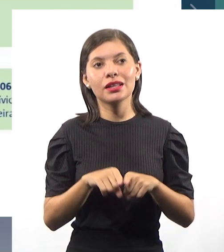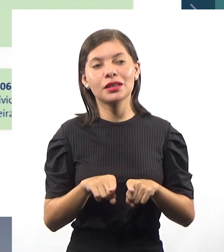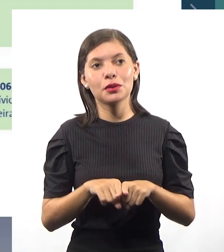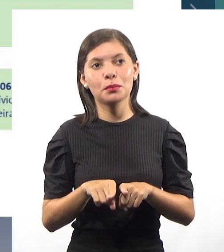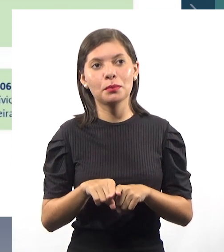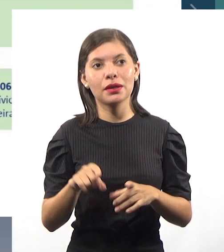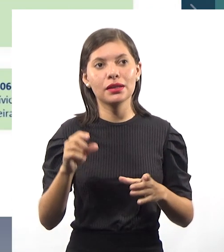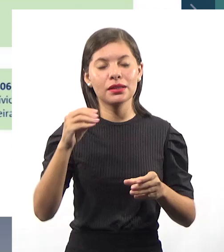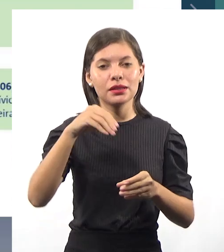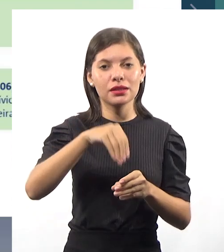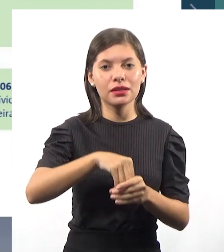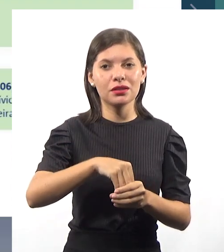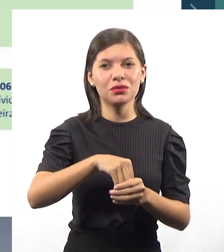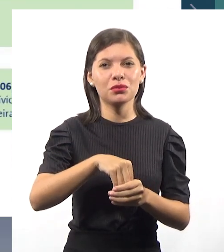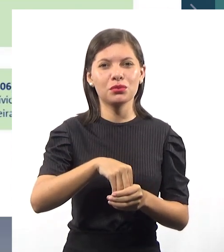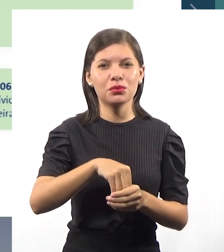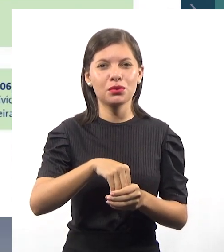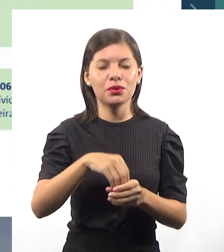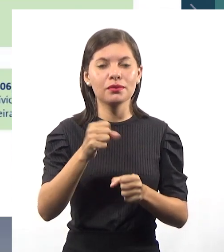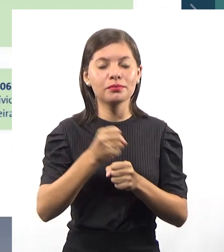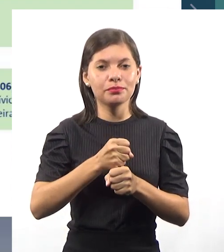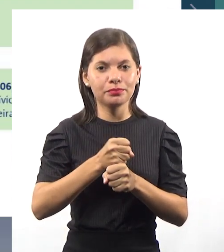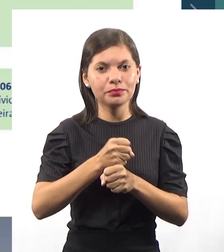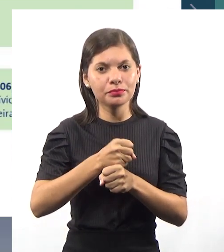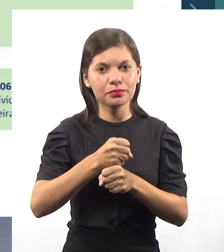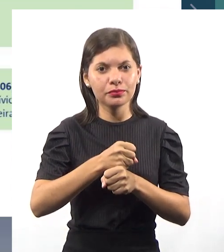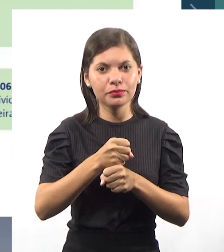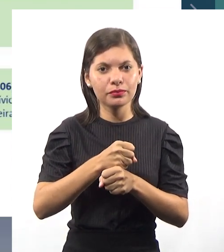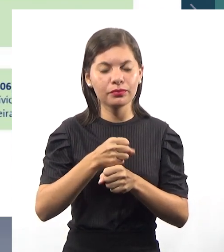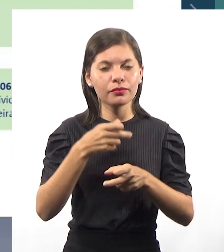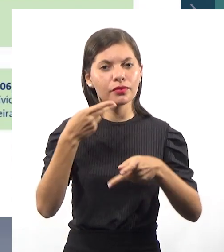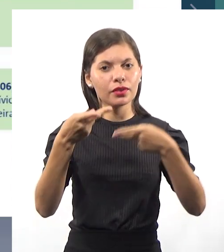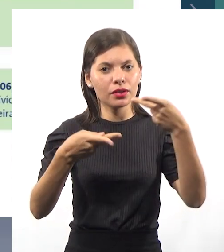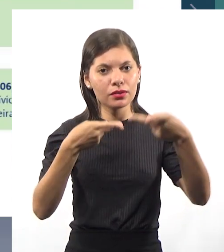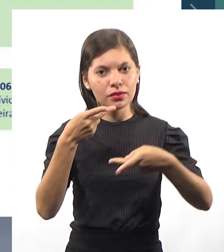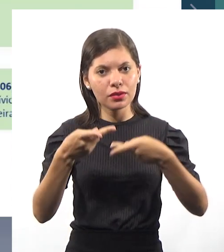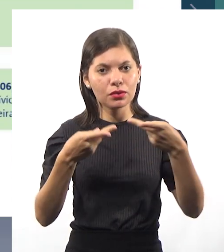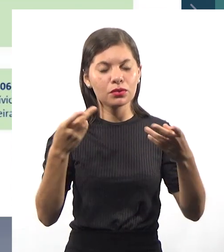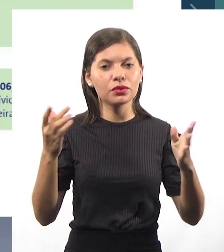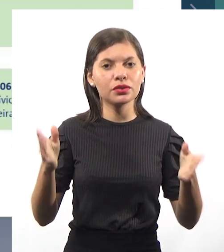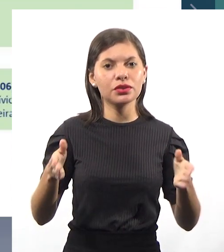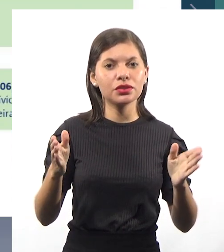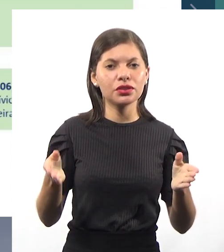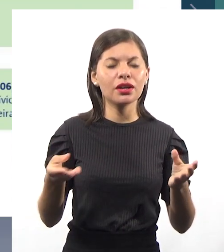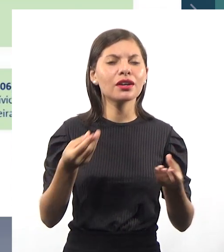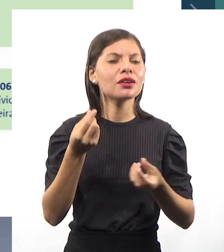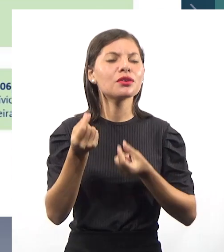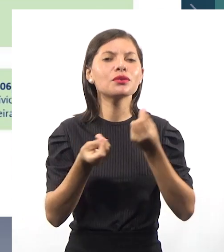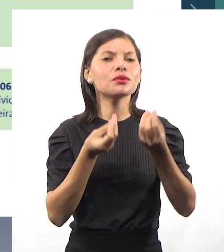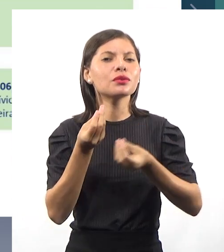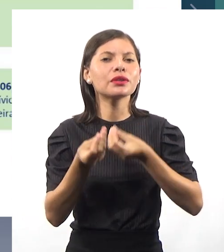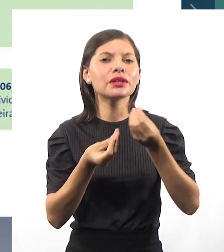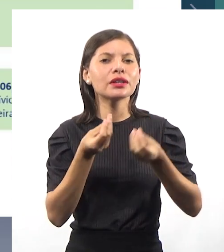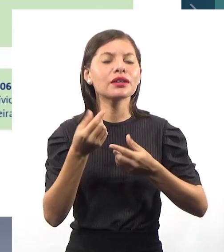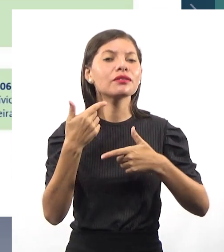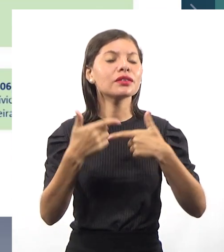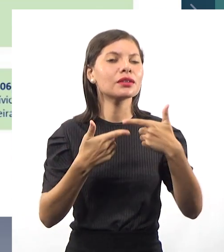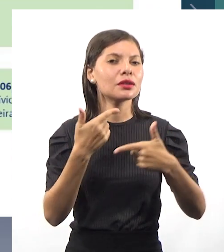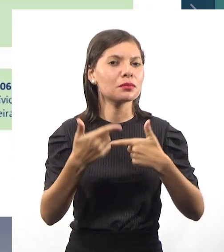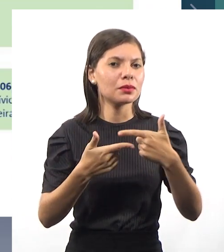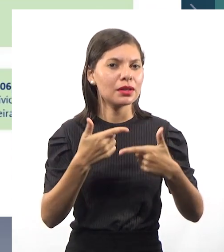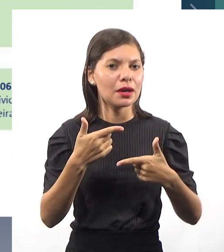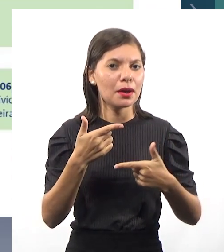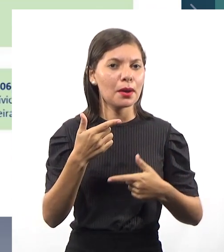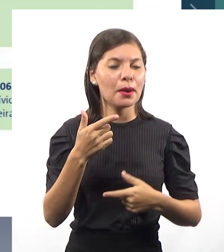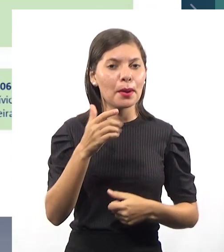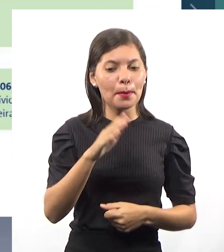aqui, dentro da faixa etária, que a gente já destacou, o que a BNCC vai trabalhar.